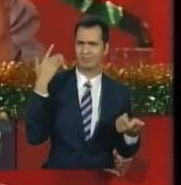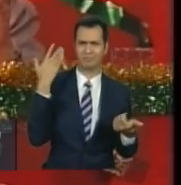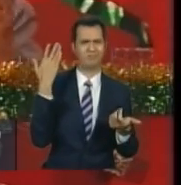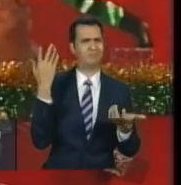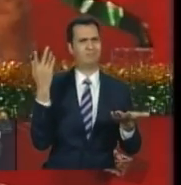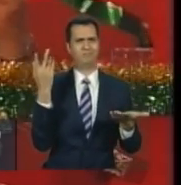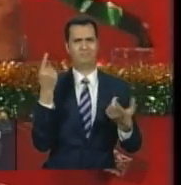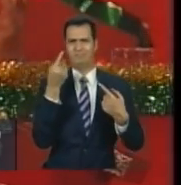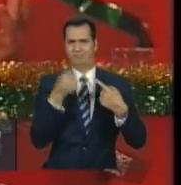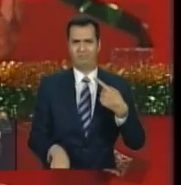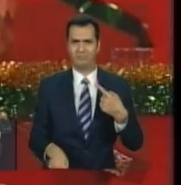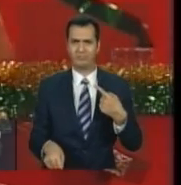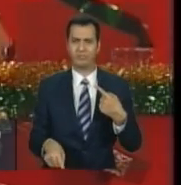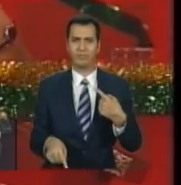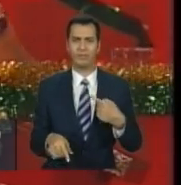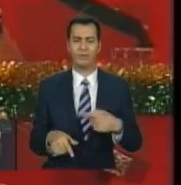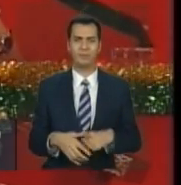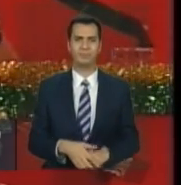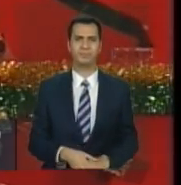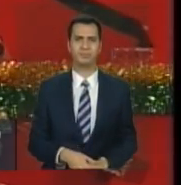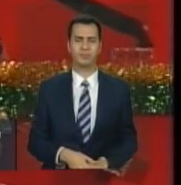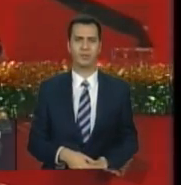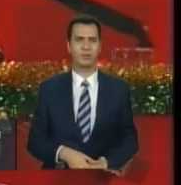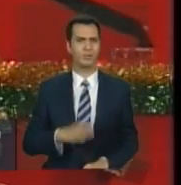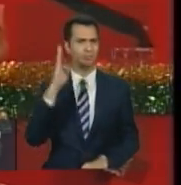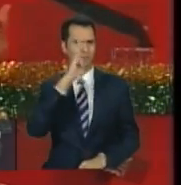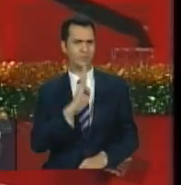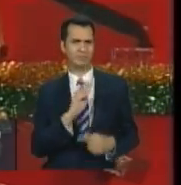teve contrário a si mesmo.